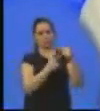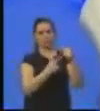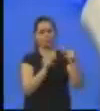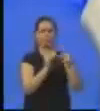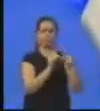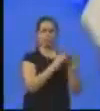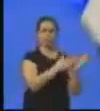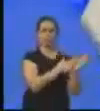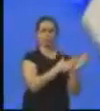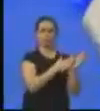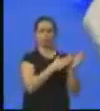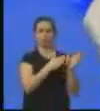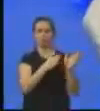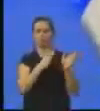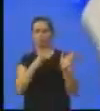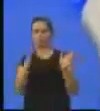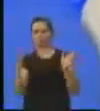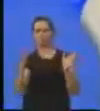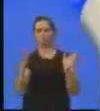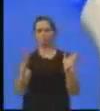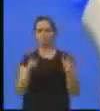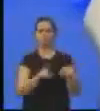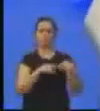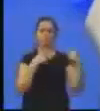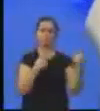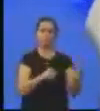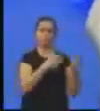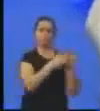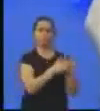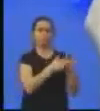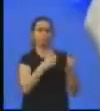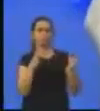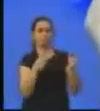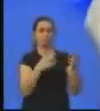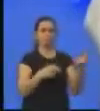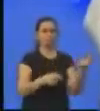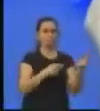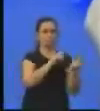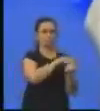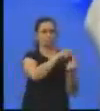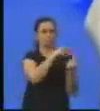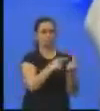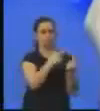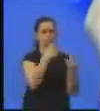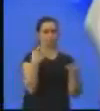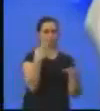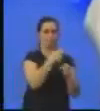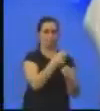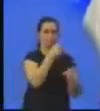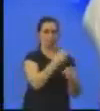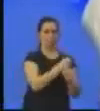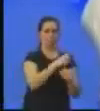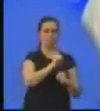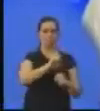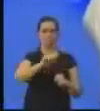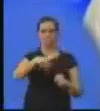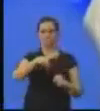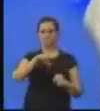com o período. O período aumentou. Então, o meu período, que era 2π, quando eu calculo o cosseno